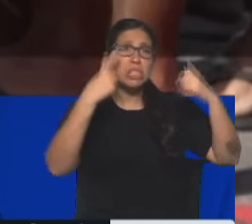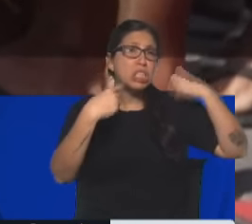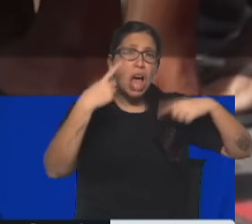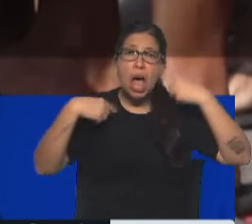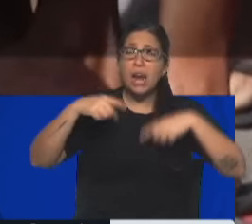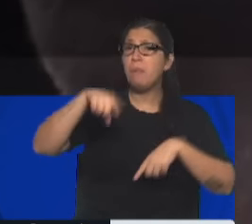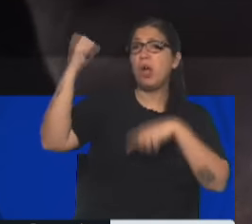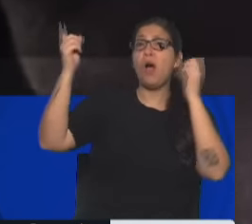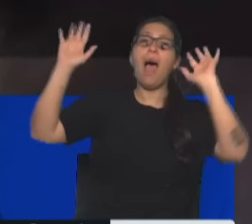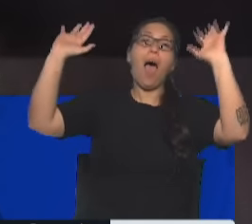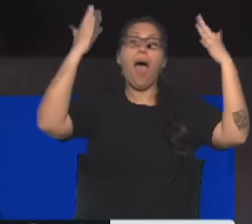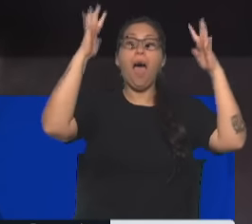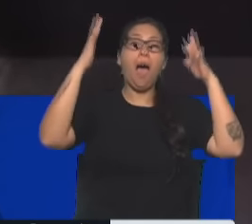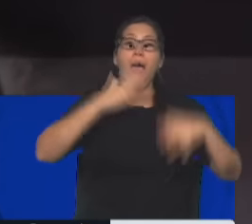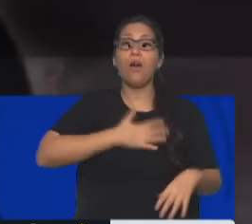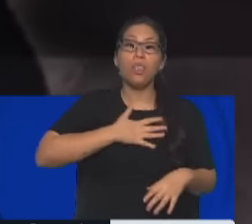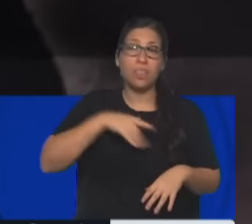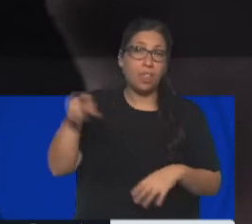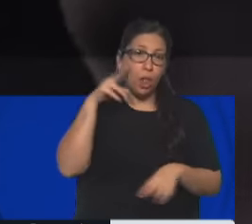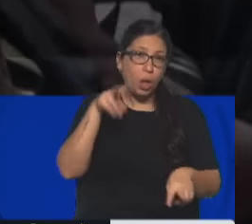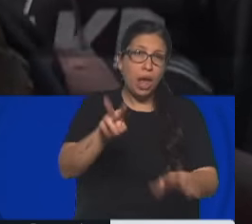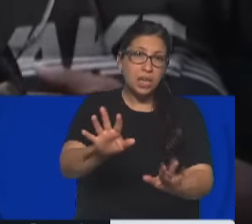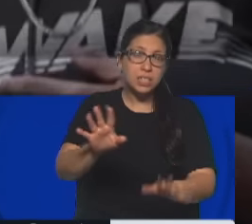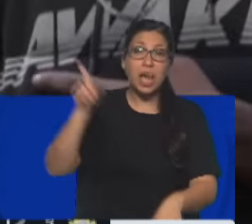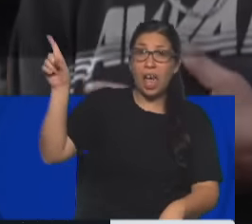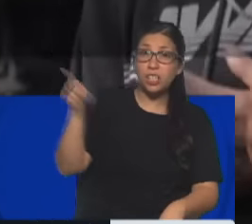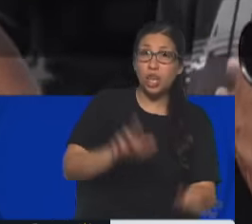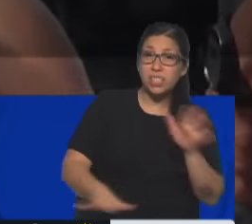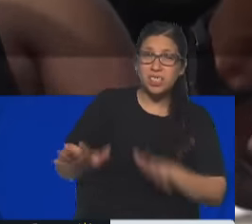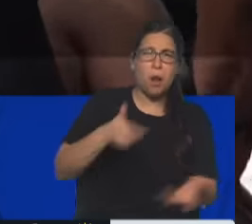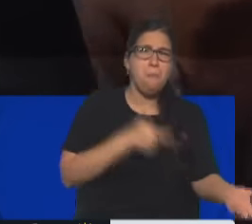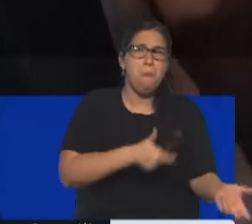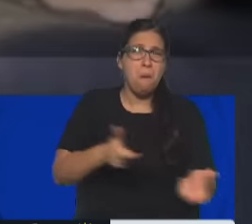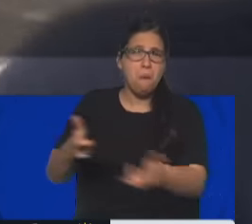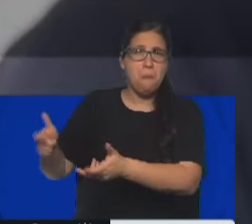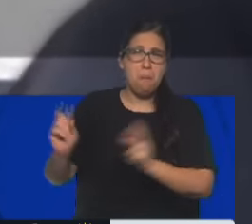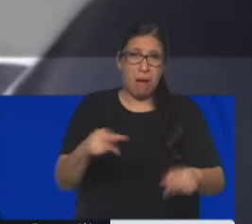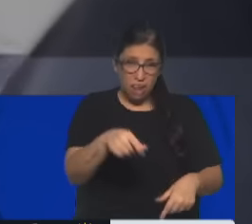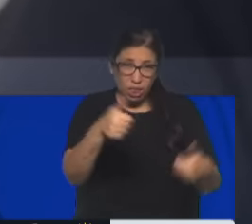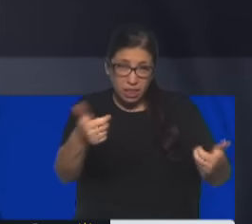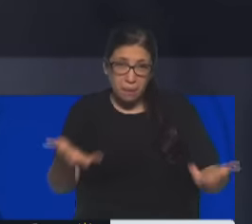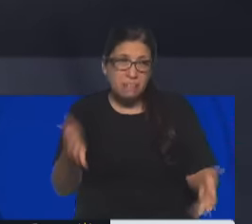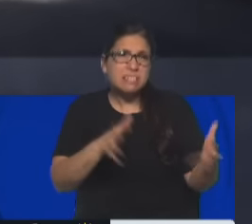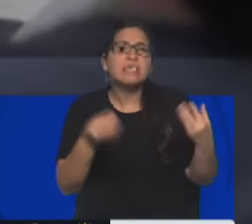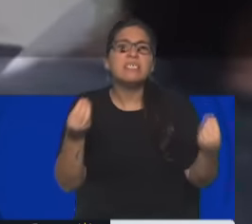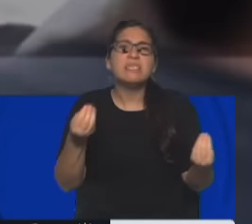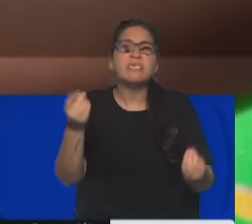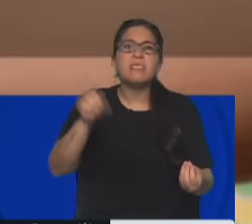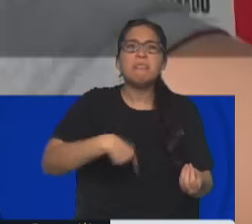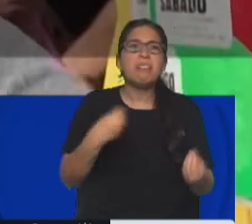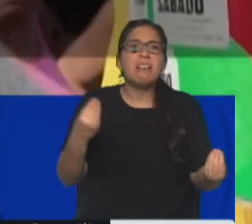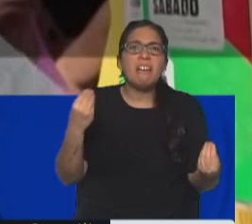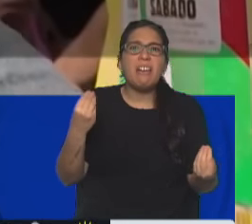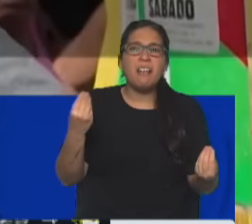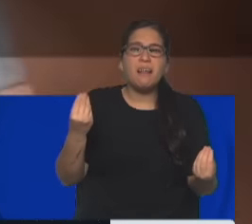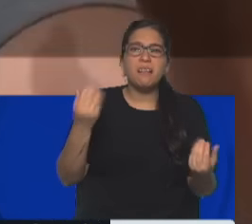fora tem um montão de gente aplaudindo isso aí que eles fizeram. Isso aí foi uma chacina. Que operação é essa? Mudou o quê? Entraram com algum esporte, algum estudo, alguma